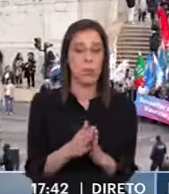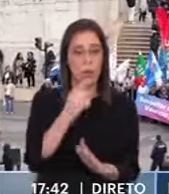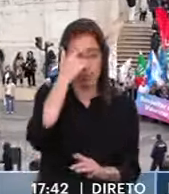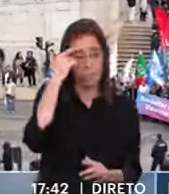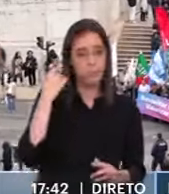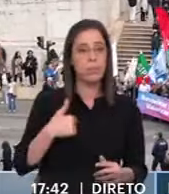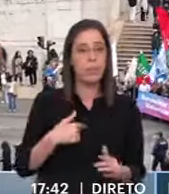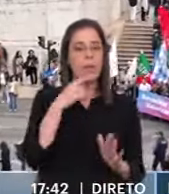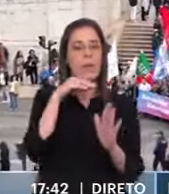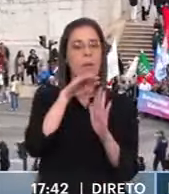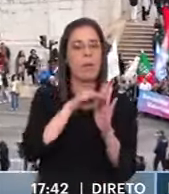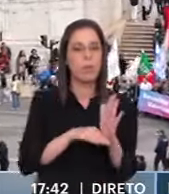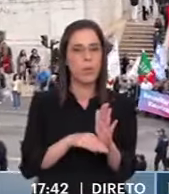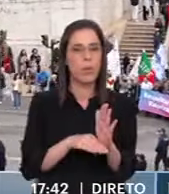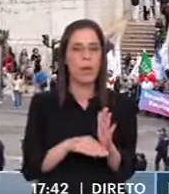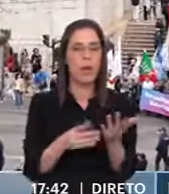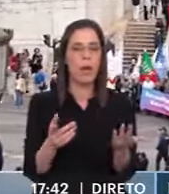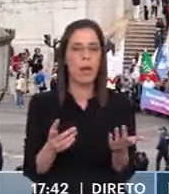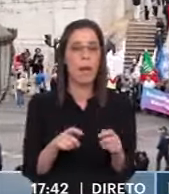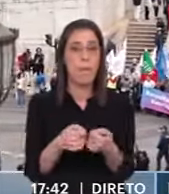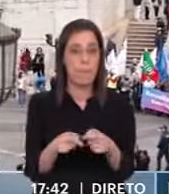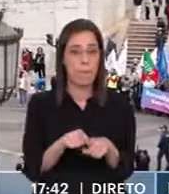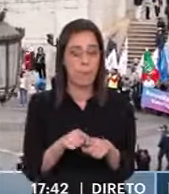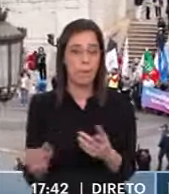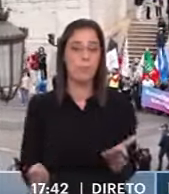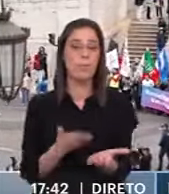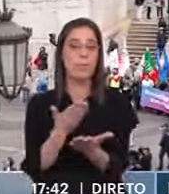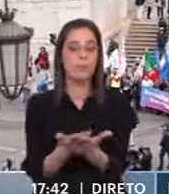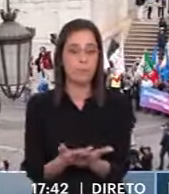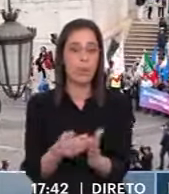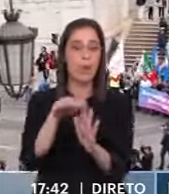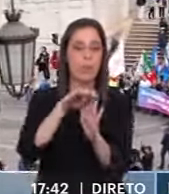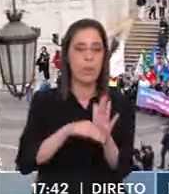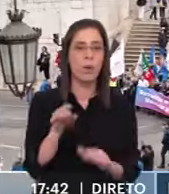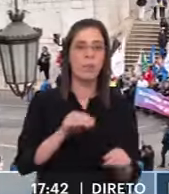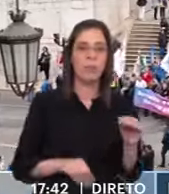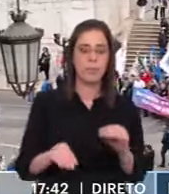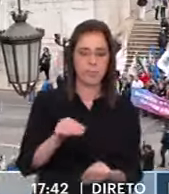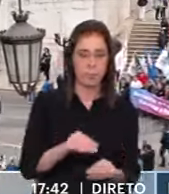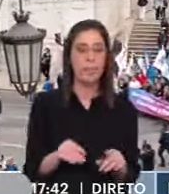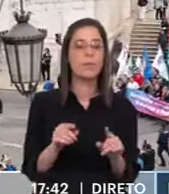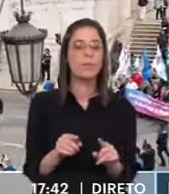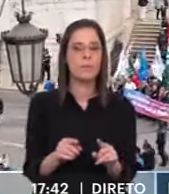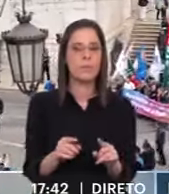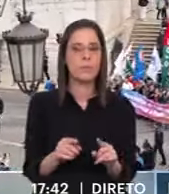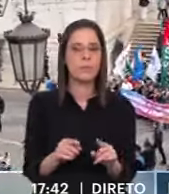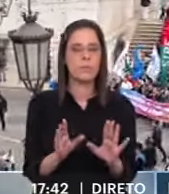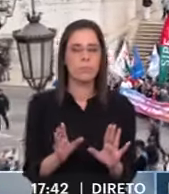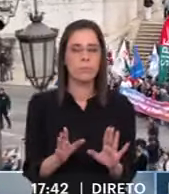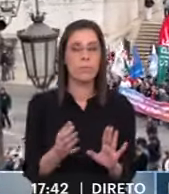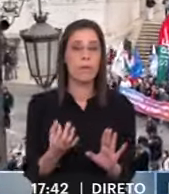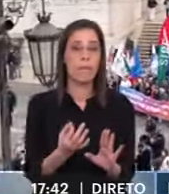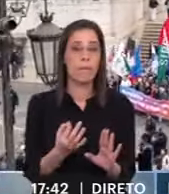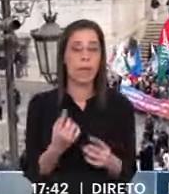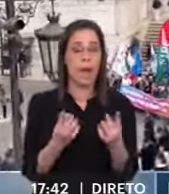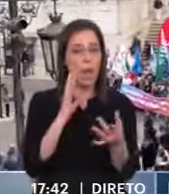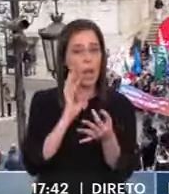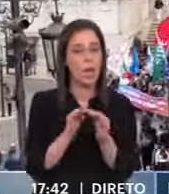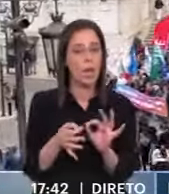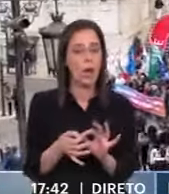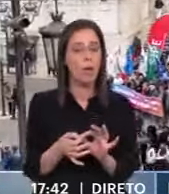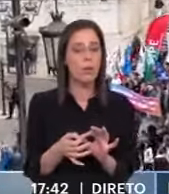conhecimento dos programas que os partidos apresentaram, ainda aos programas eleitorais, e que, obviamente, tem alguma lógica